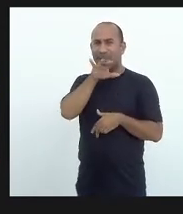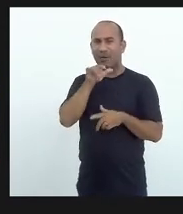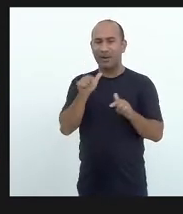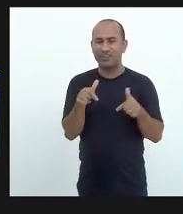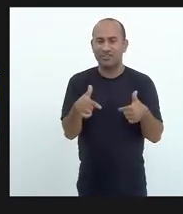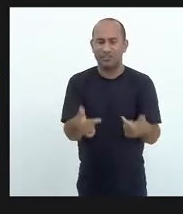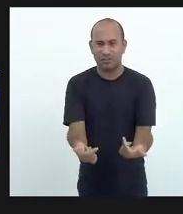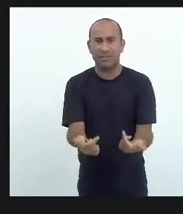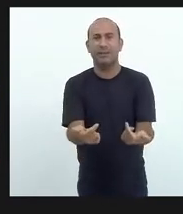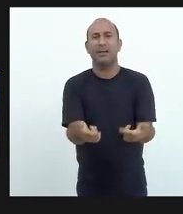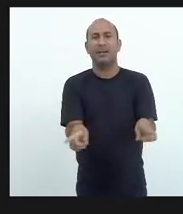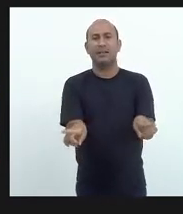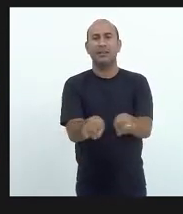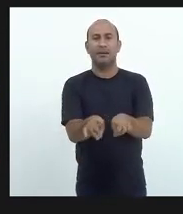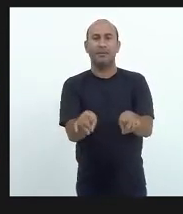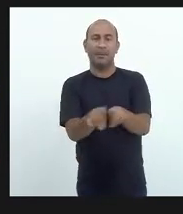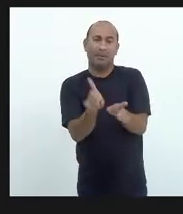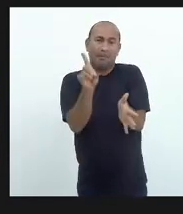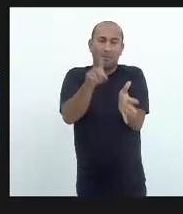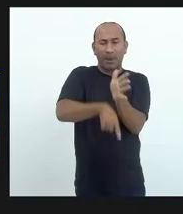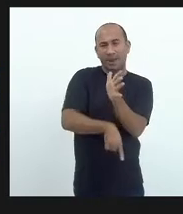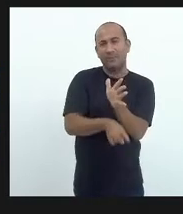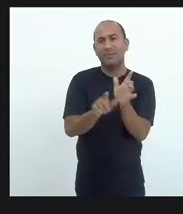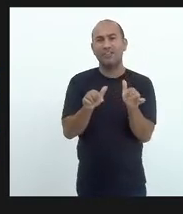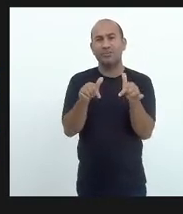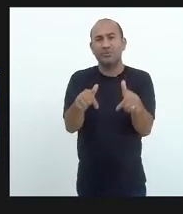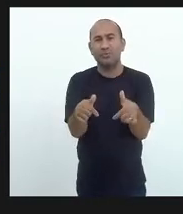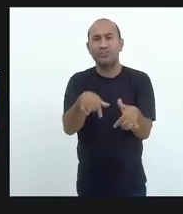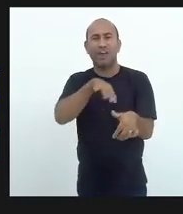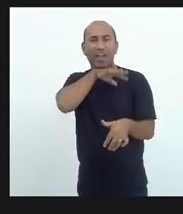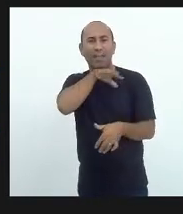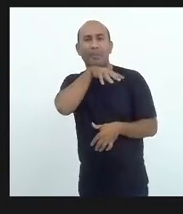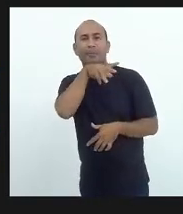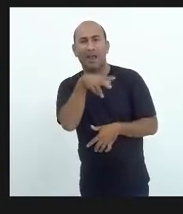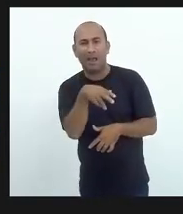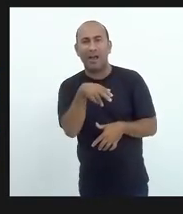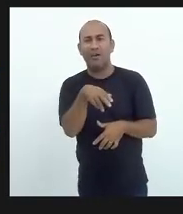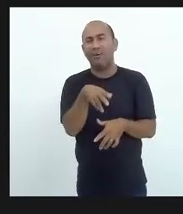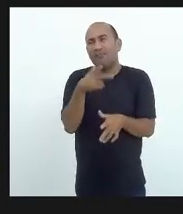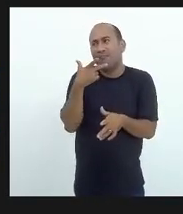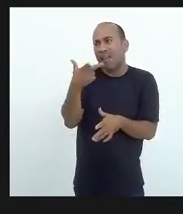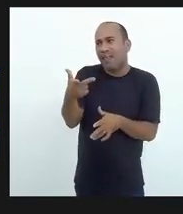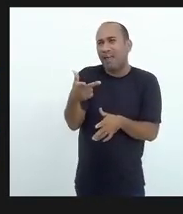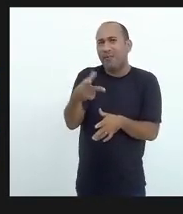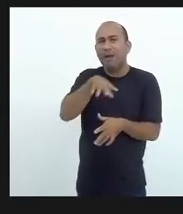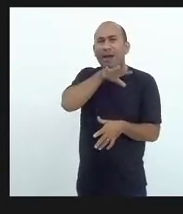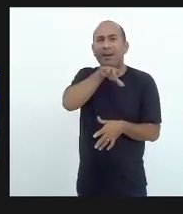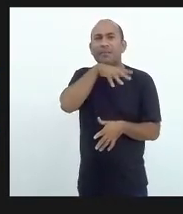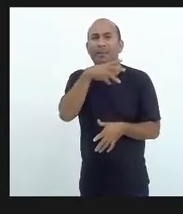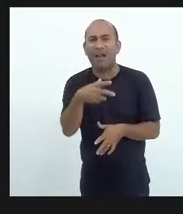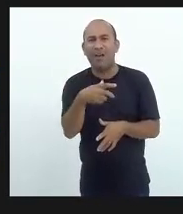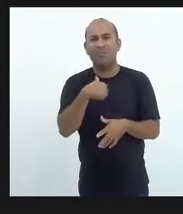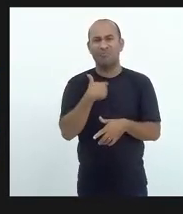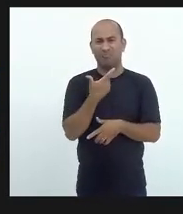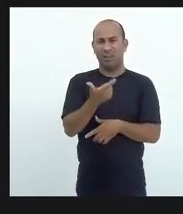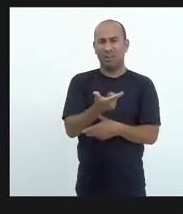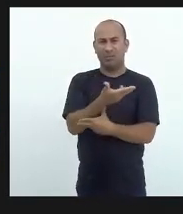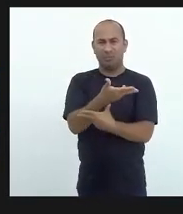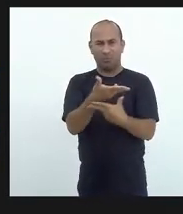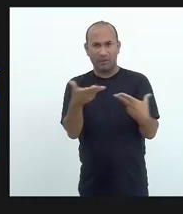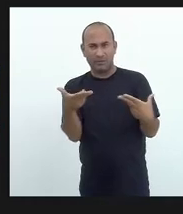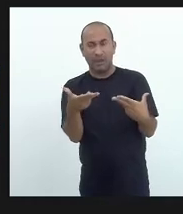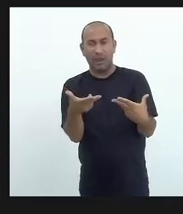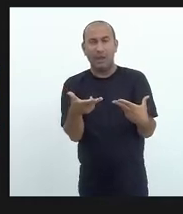tampouco desanimaliza. Ou seja, já que estamos falando em animal, não me surpreende que essas